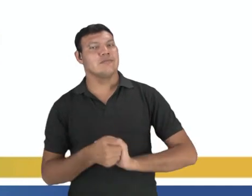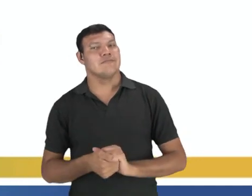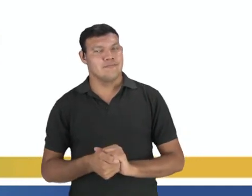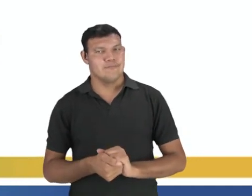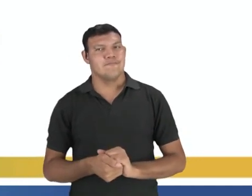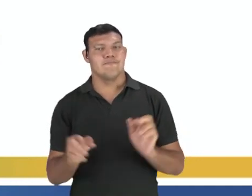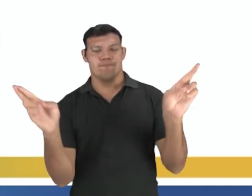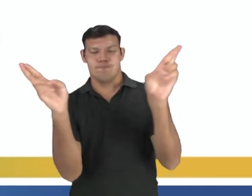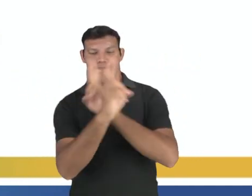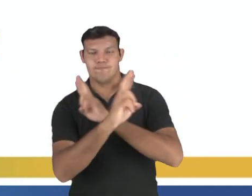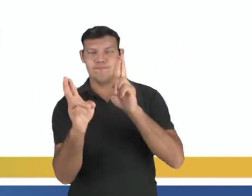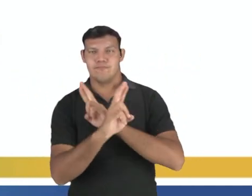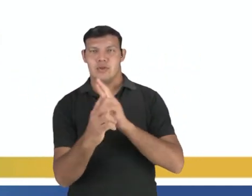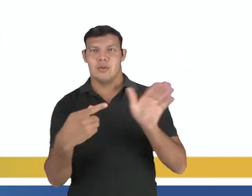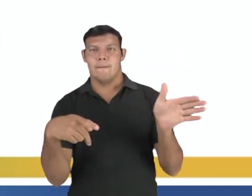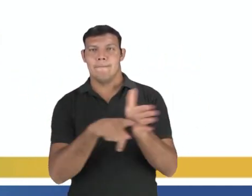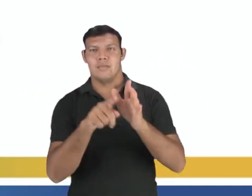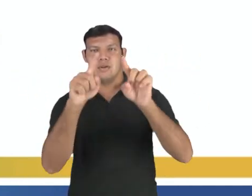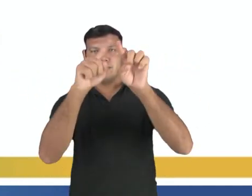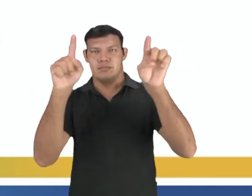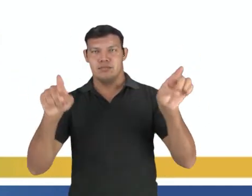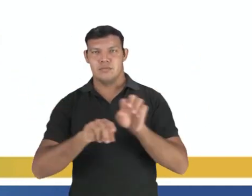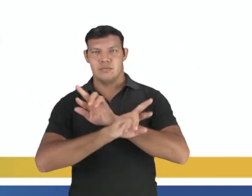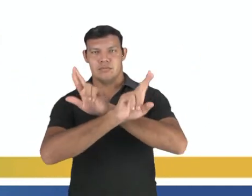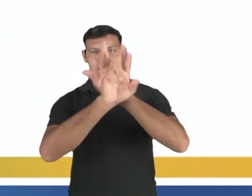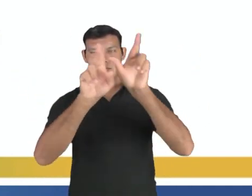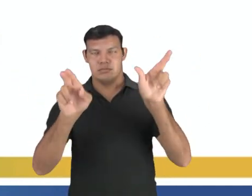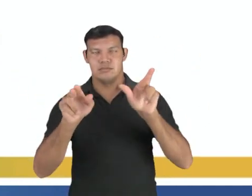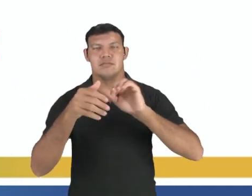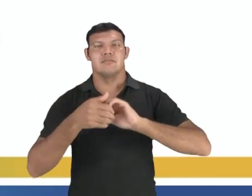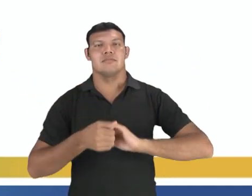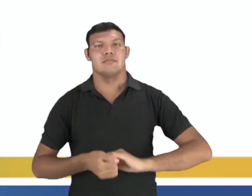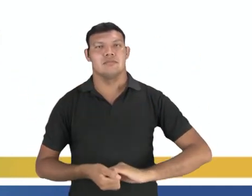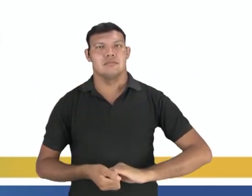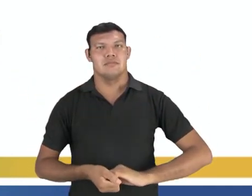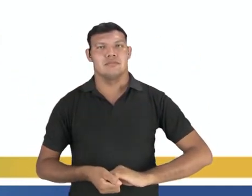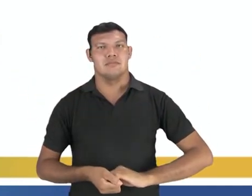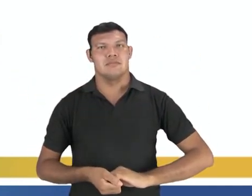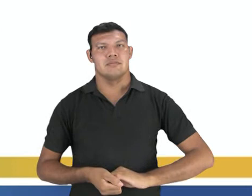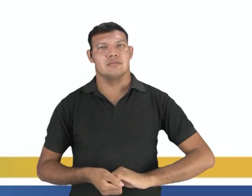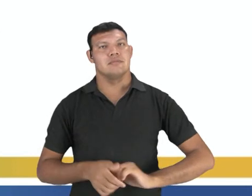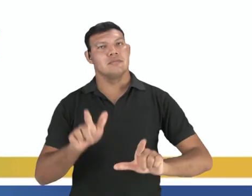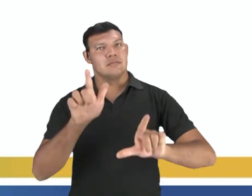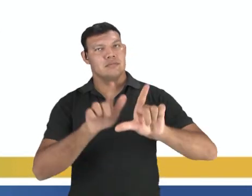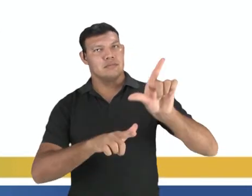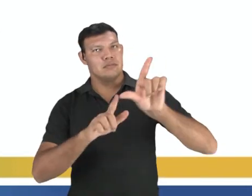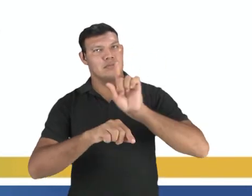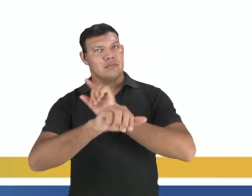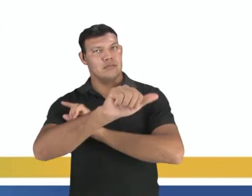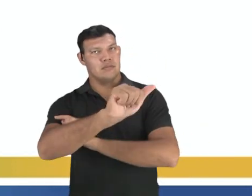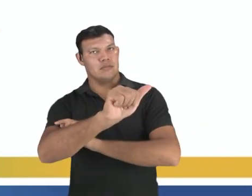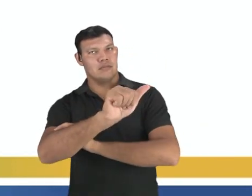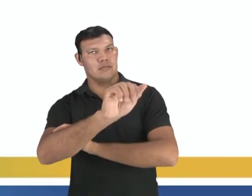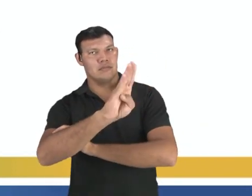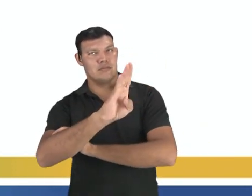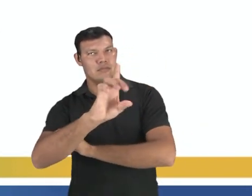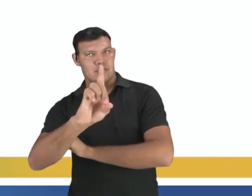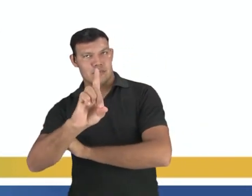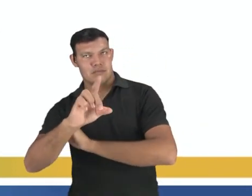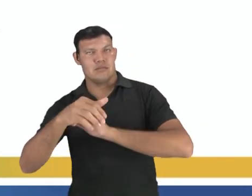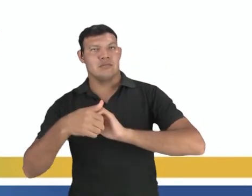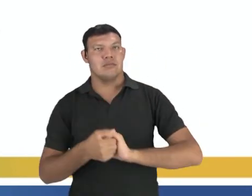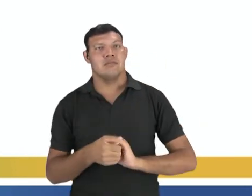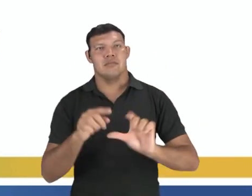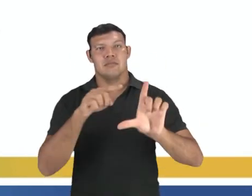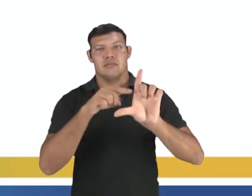das relações trigonométricas do triângulo retângulo de A, B e D, tá?